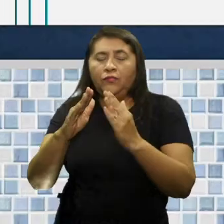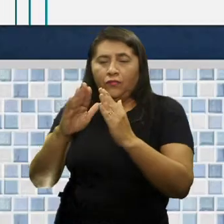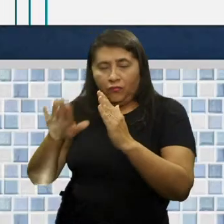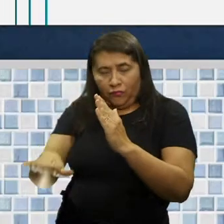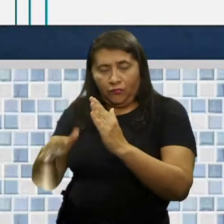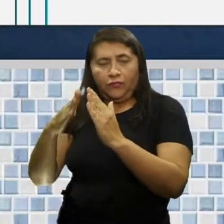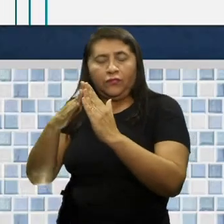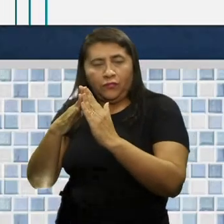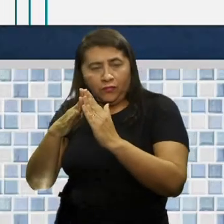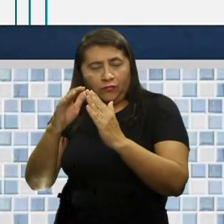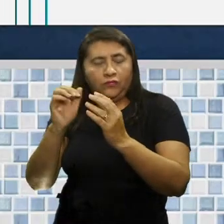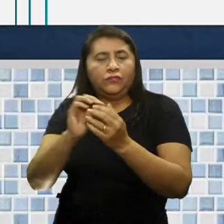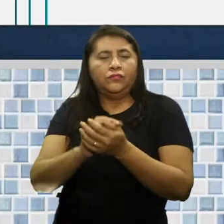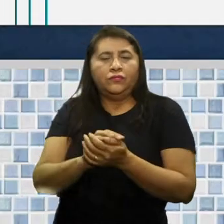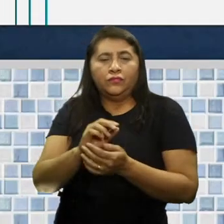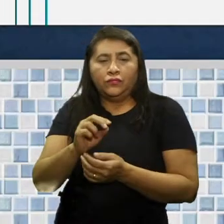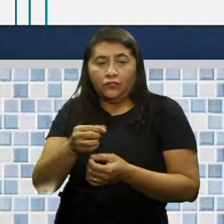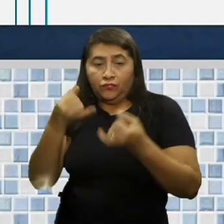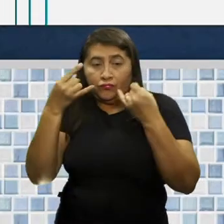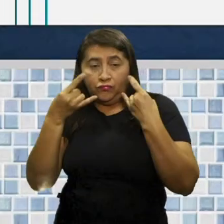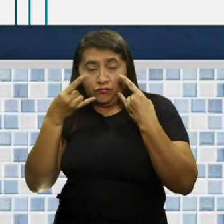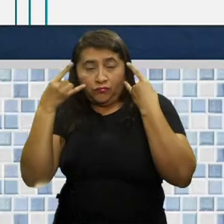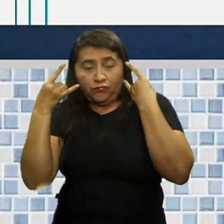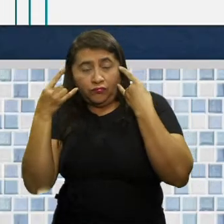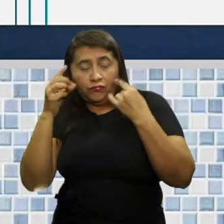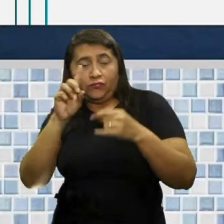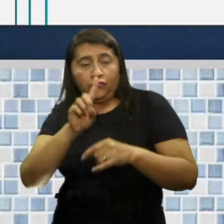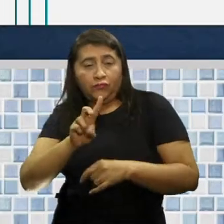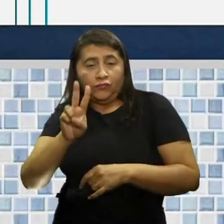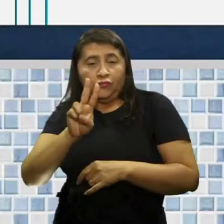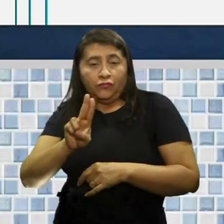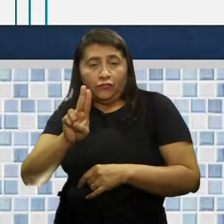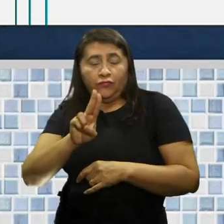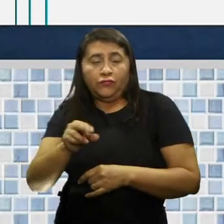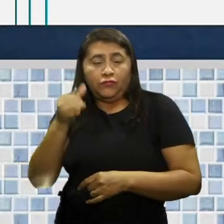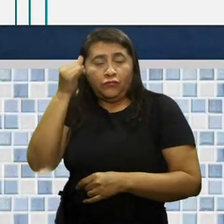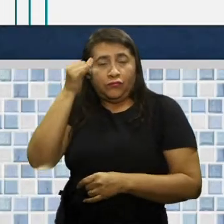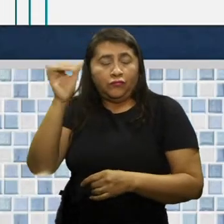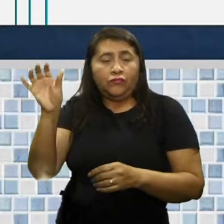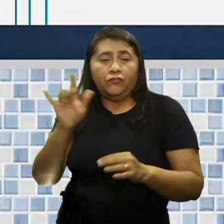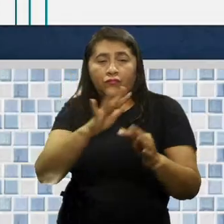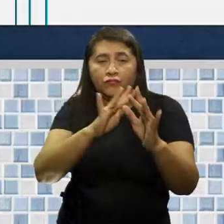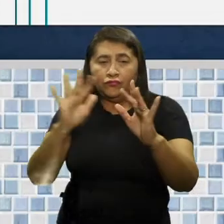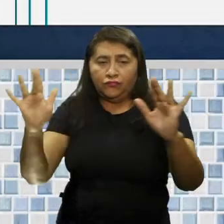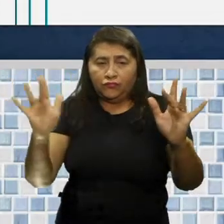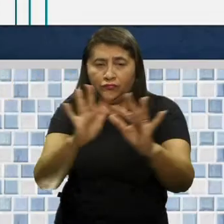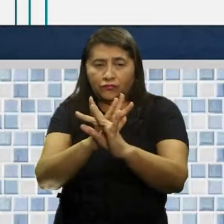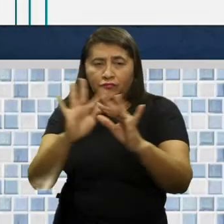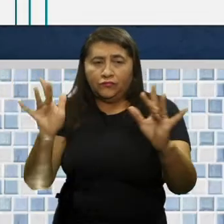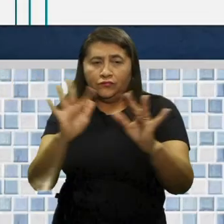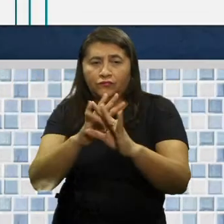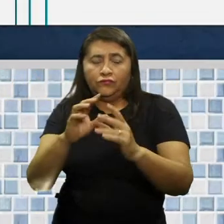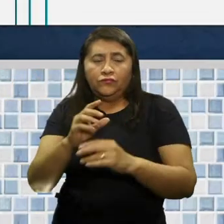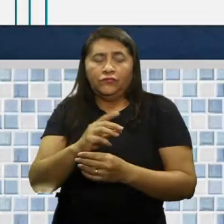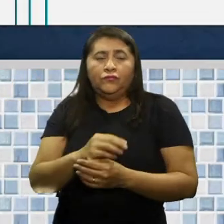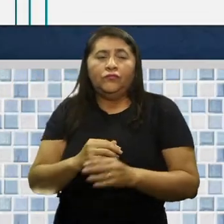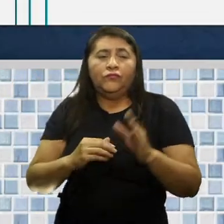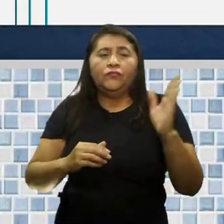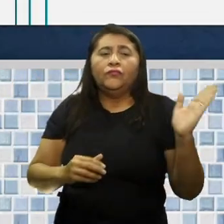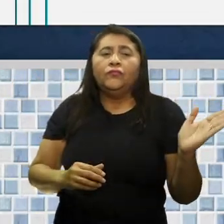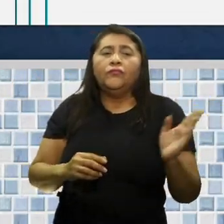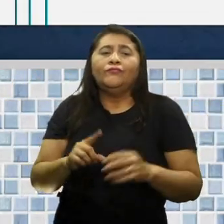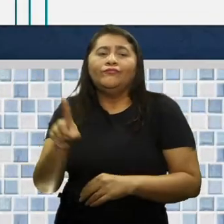casa. Wear a mask, use a máscara. Avoid crowds, evite aglomerações, ok? Do outro lado, nós temos a